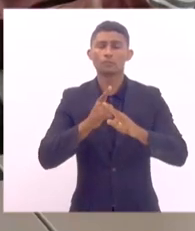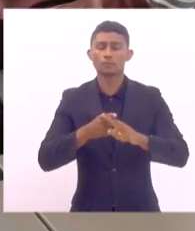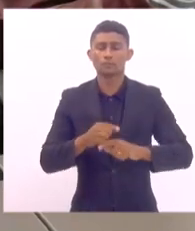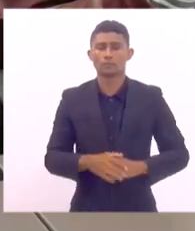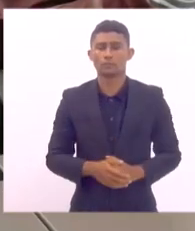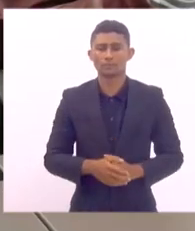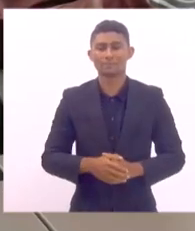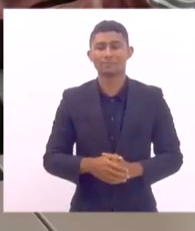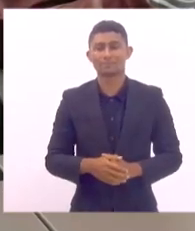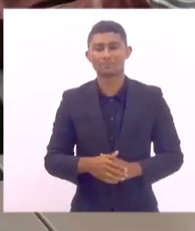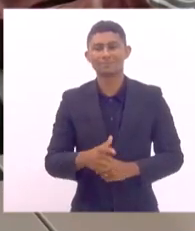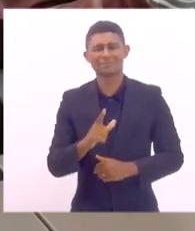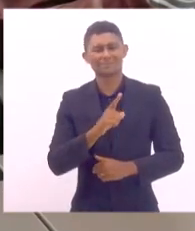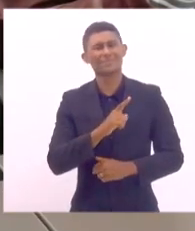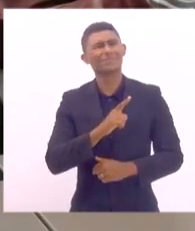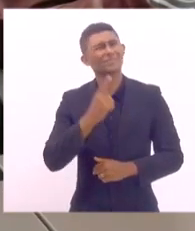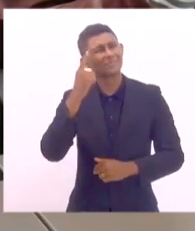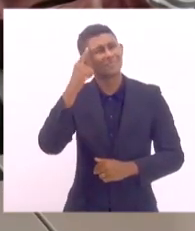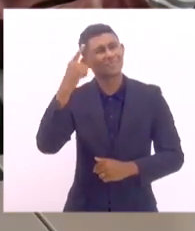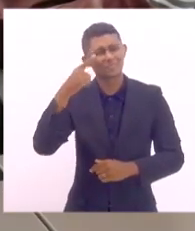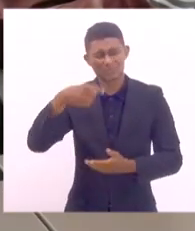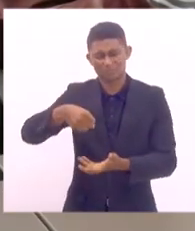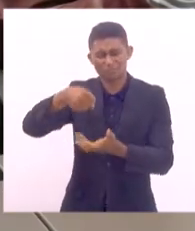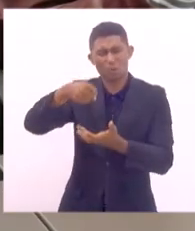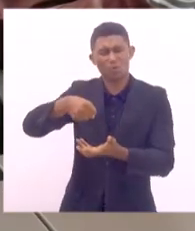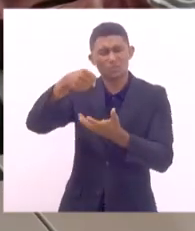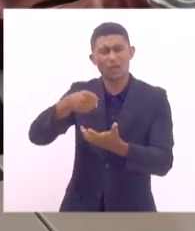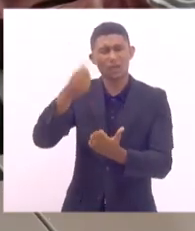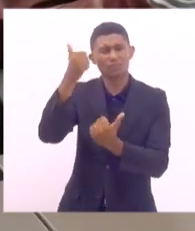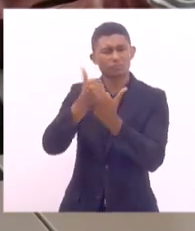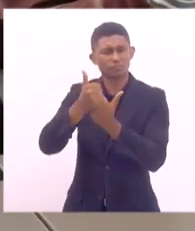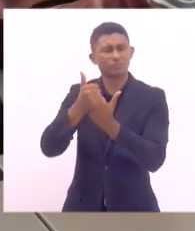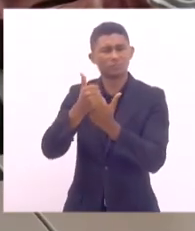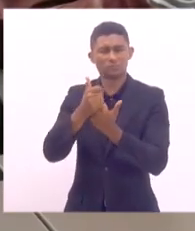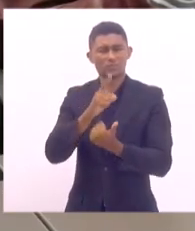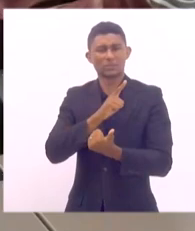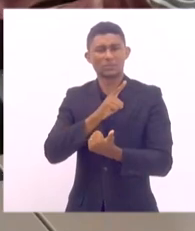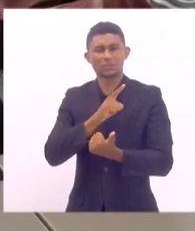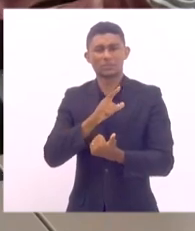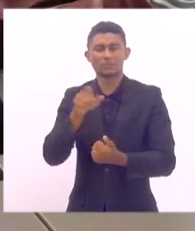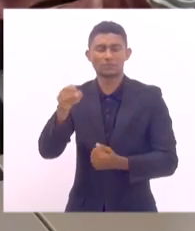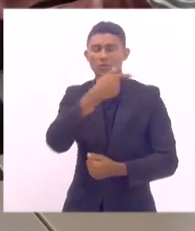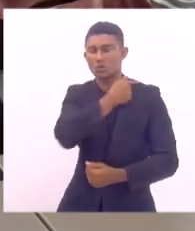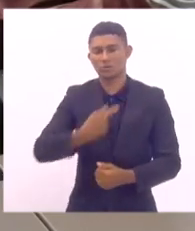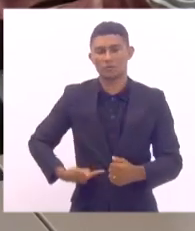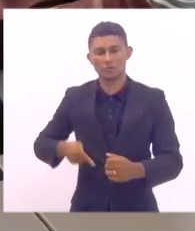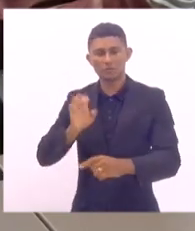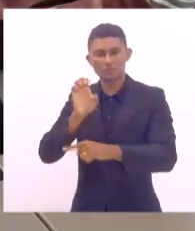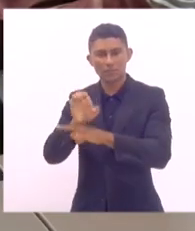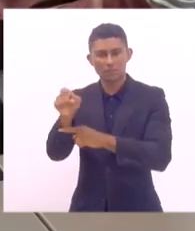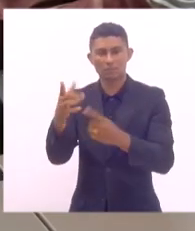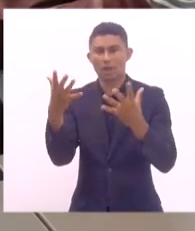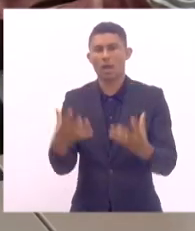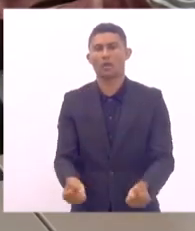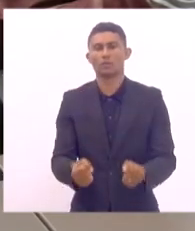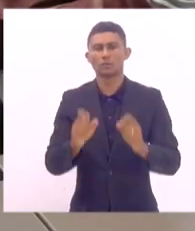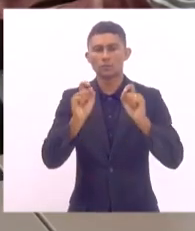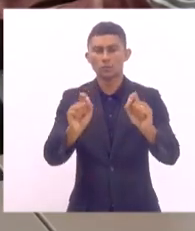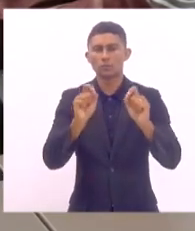o sexta qualquer coisa, né, que tem lá o aval do governo do Estado,